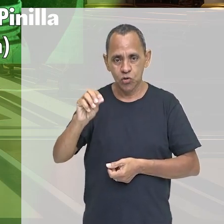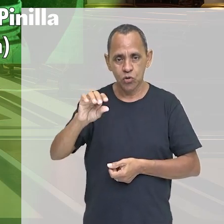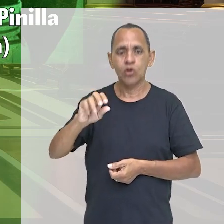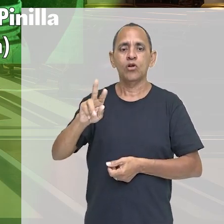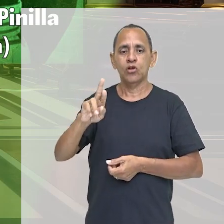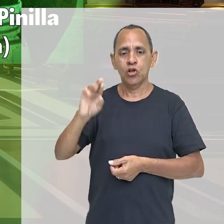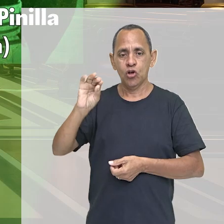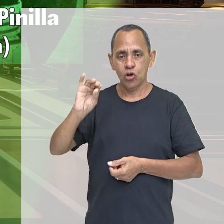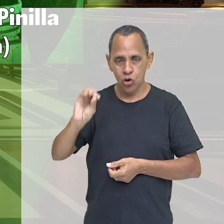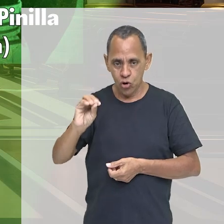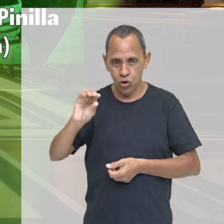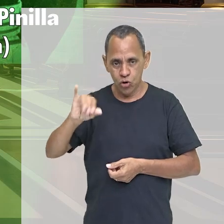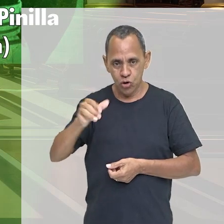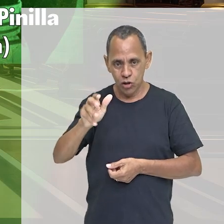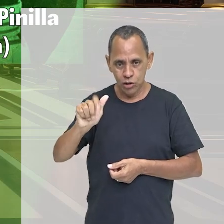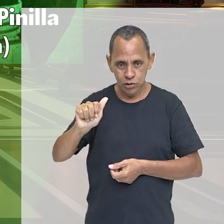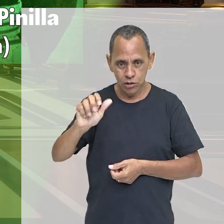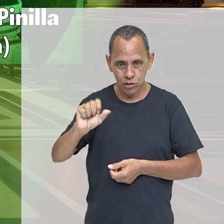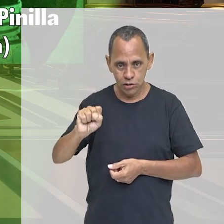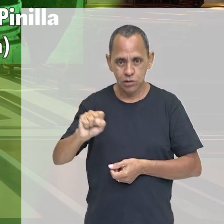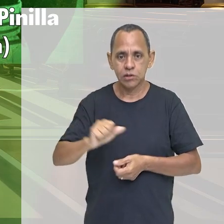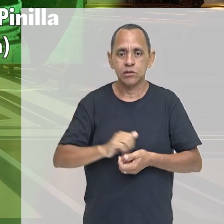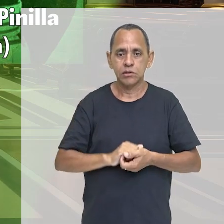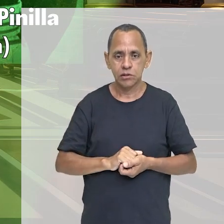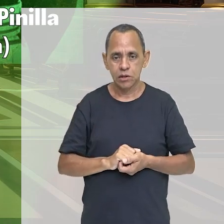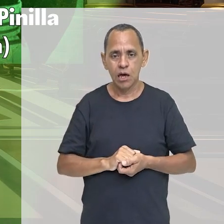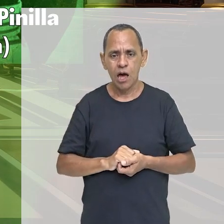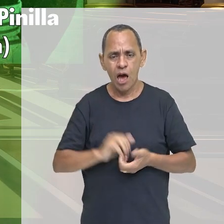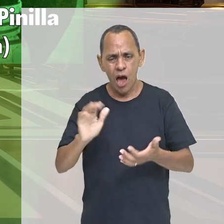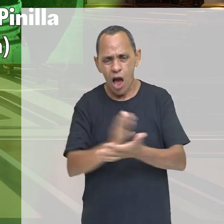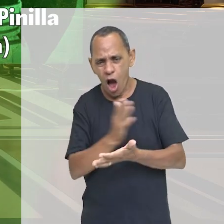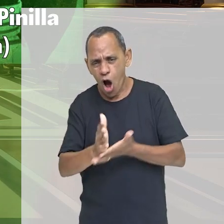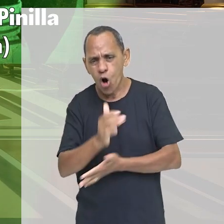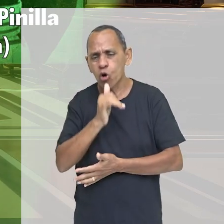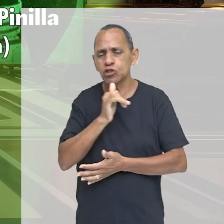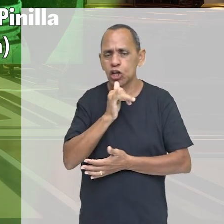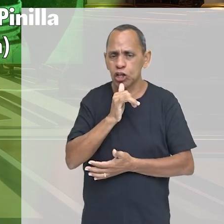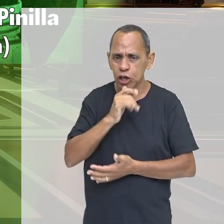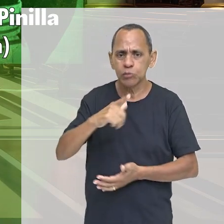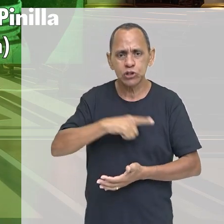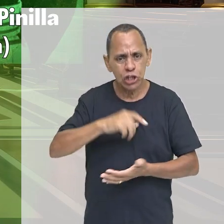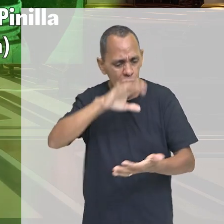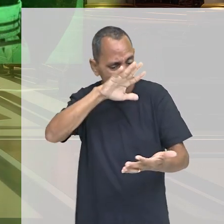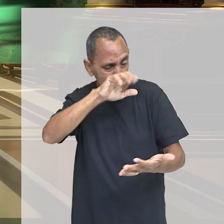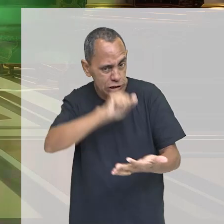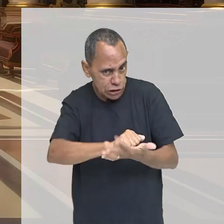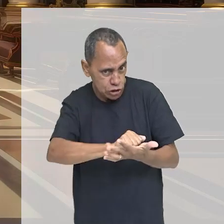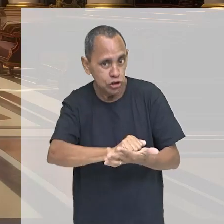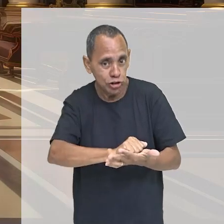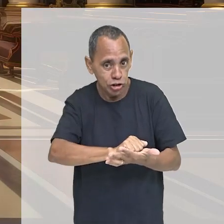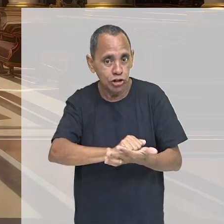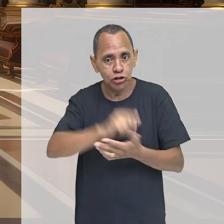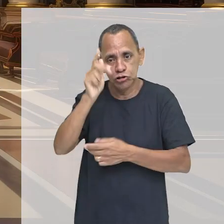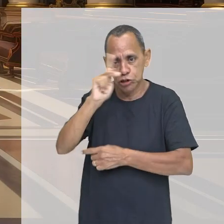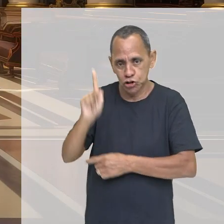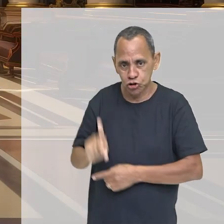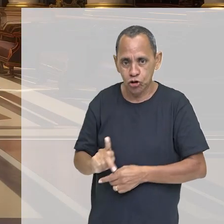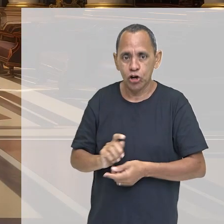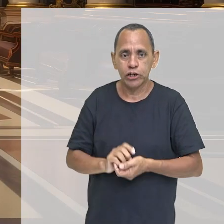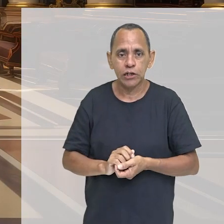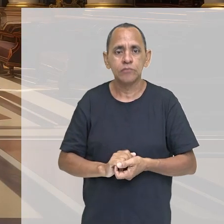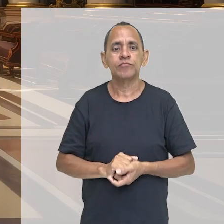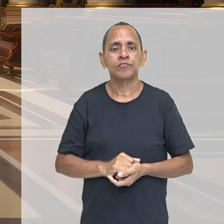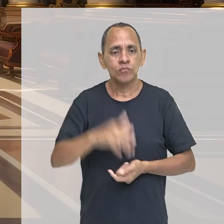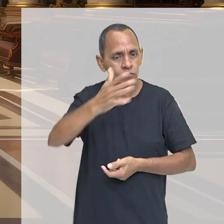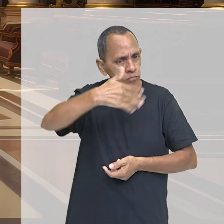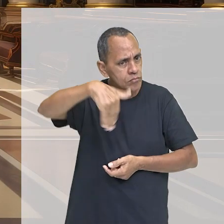1957. Vejam que são alguns exemplos que estão aí registrados na história. Neste ambiente maravilhoso,